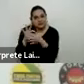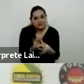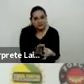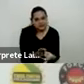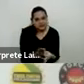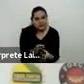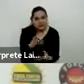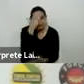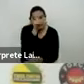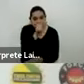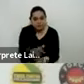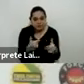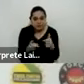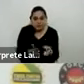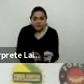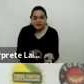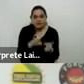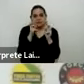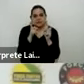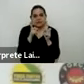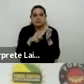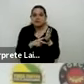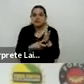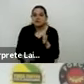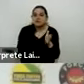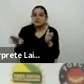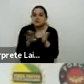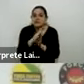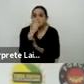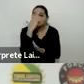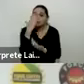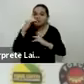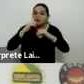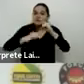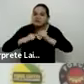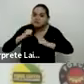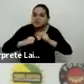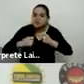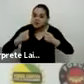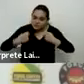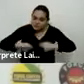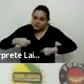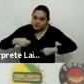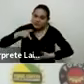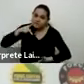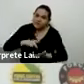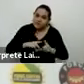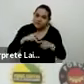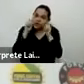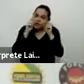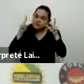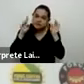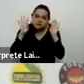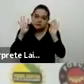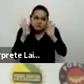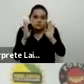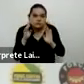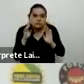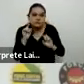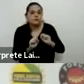que quando o sindicato chega na porta de fábrica, ele precisa realmente dar atenção e lutar, como aconteceu na